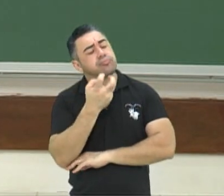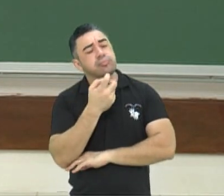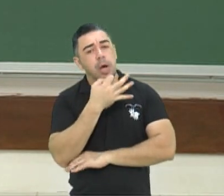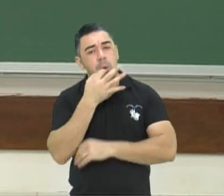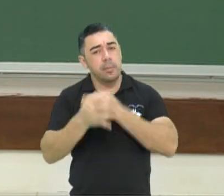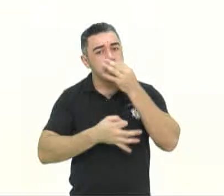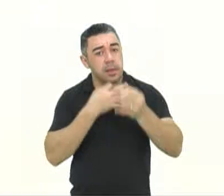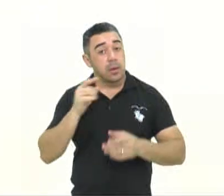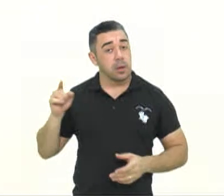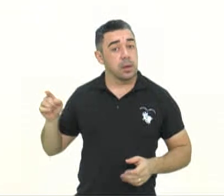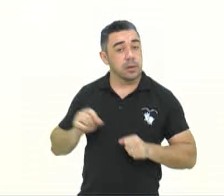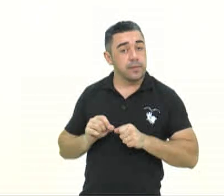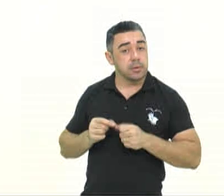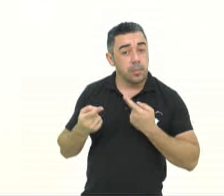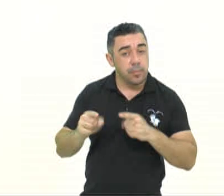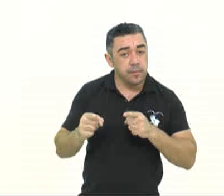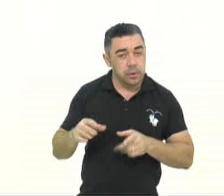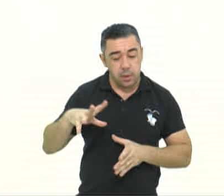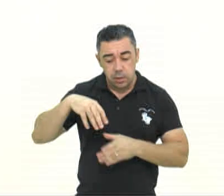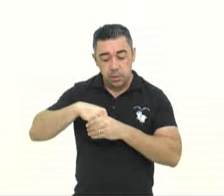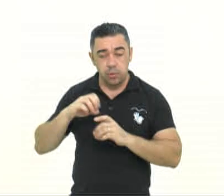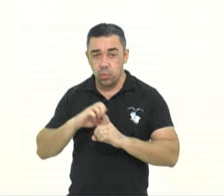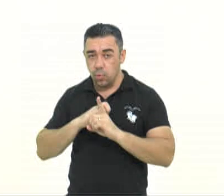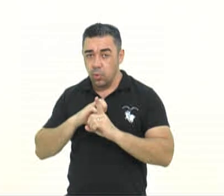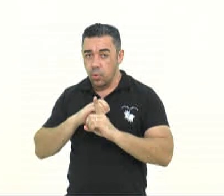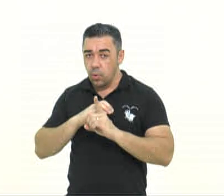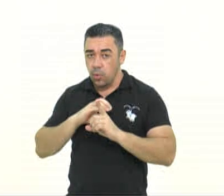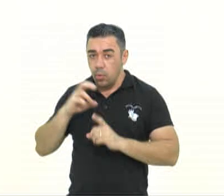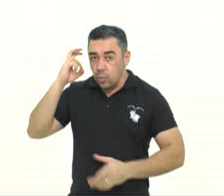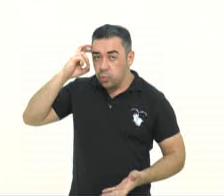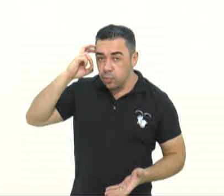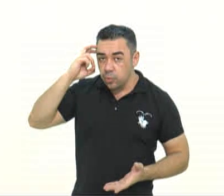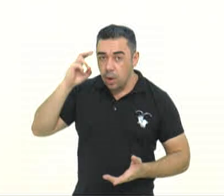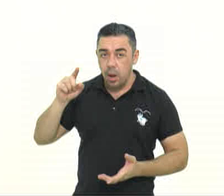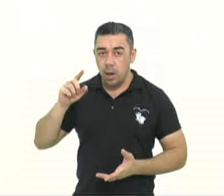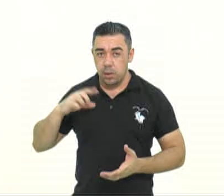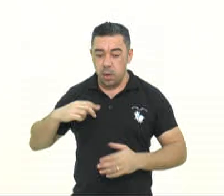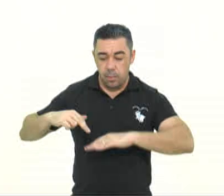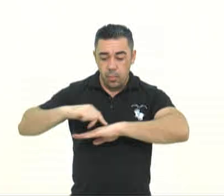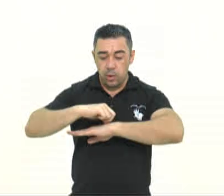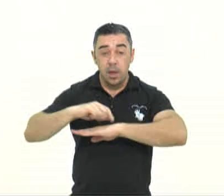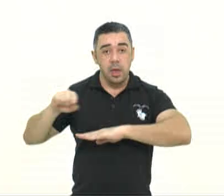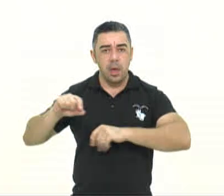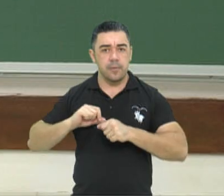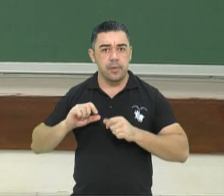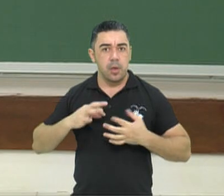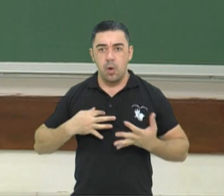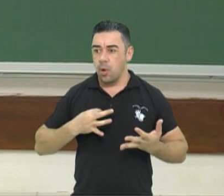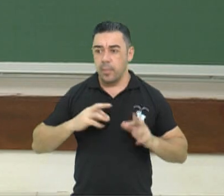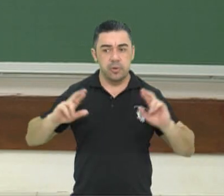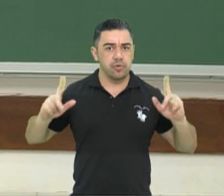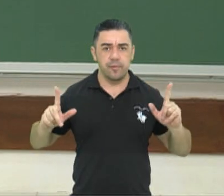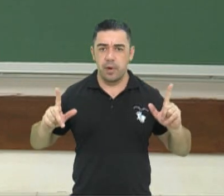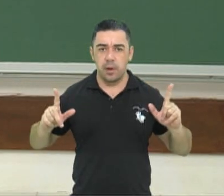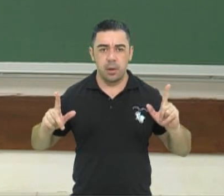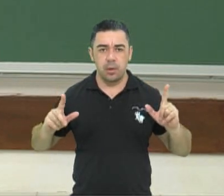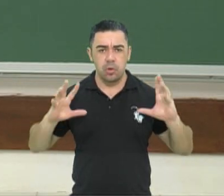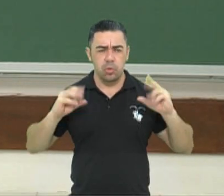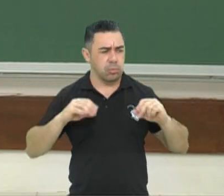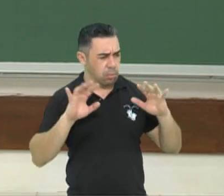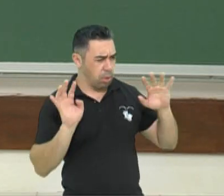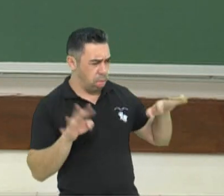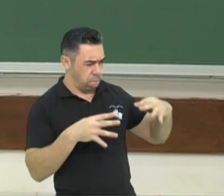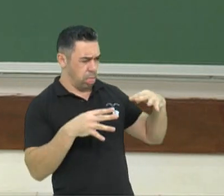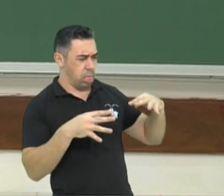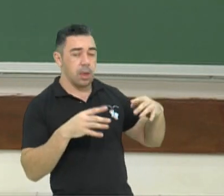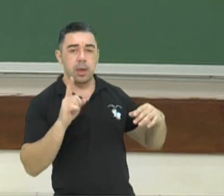aqui o que ele está fazendo? Dentro de uma cultura que todo mundo se veste de um jeito, ele está se vestindo de uma forma diferente, se apresentando de uma forma diferente da época.